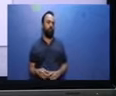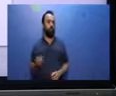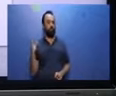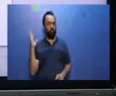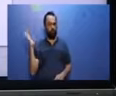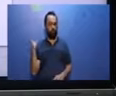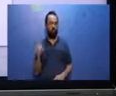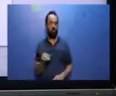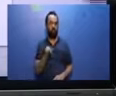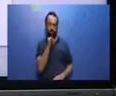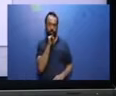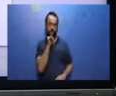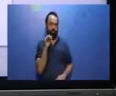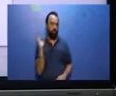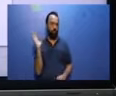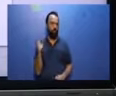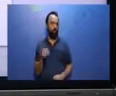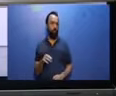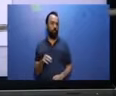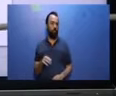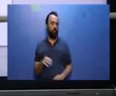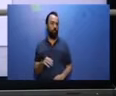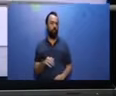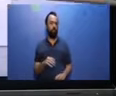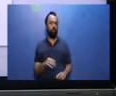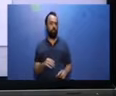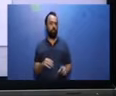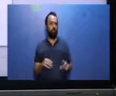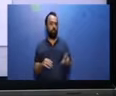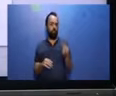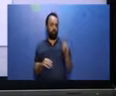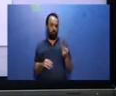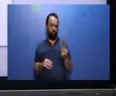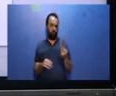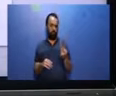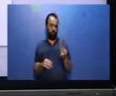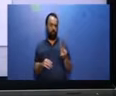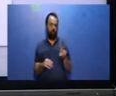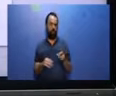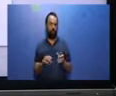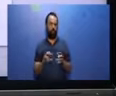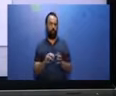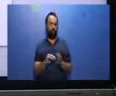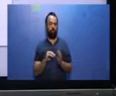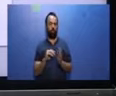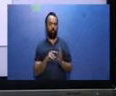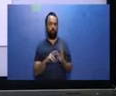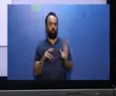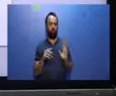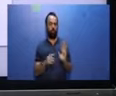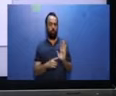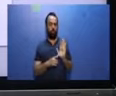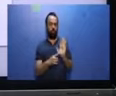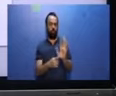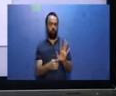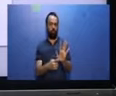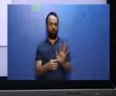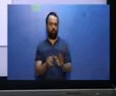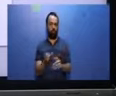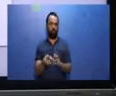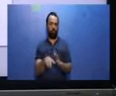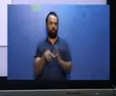e aqui nós temos também o coeficiente além do índice o coeficiente é o número que fica na frente da